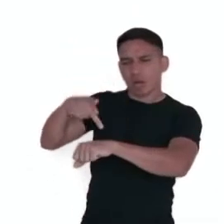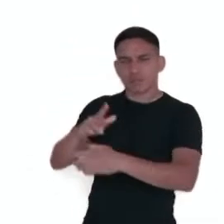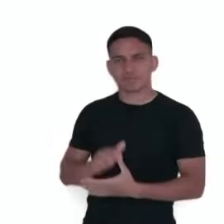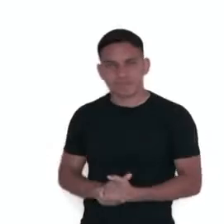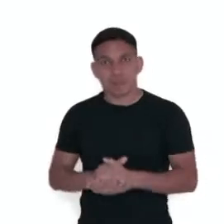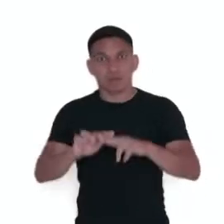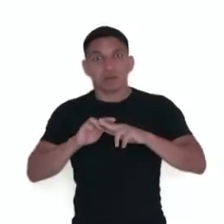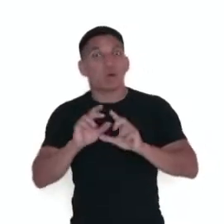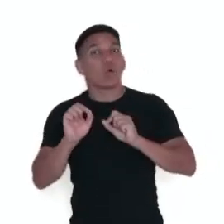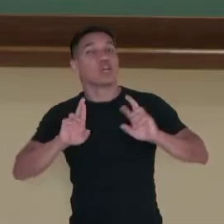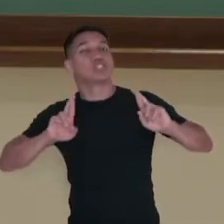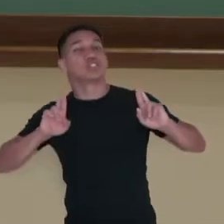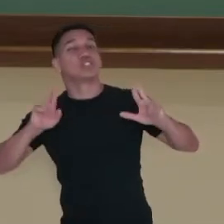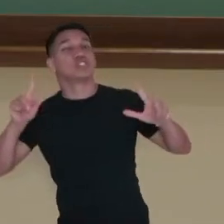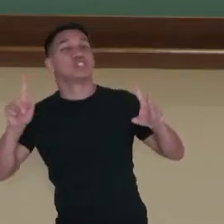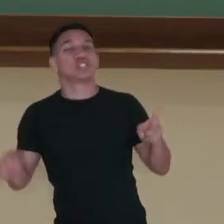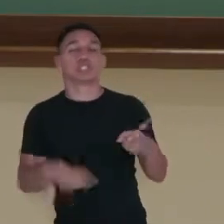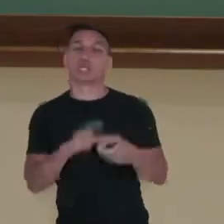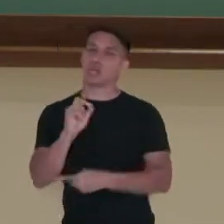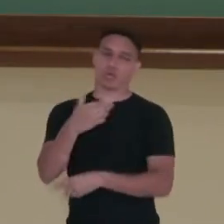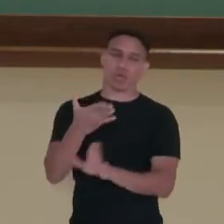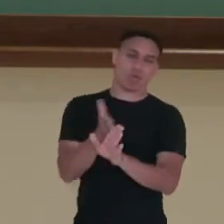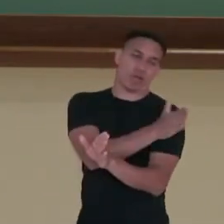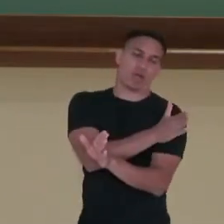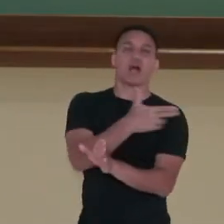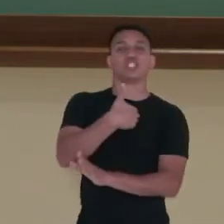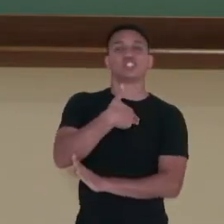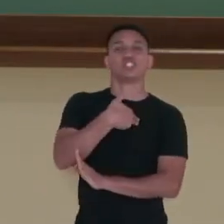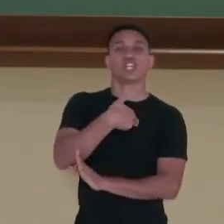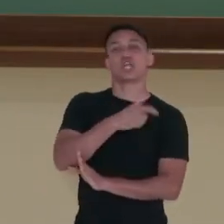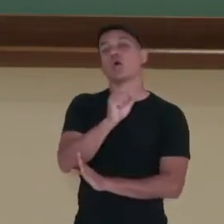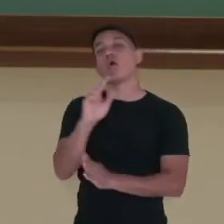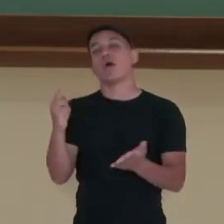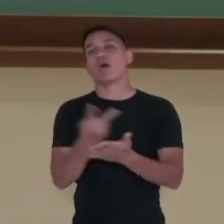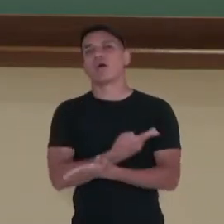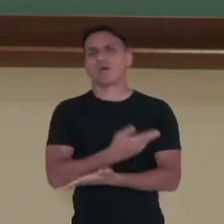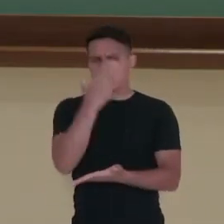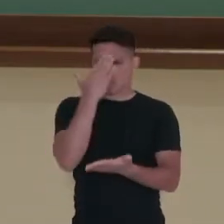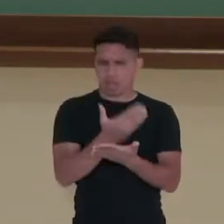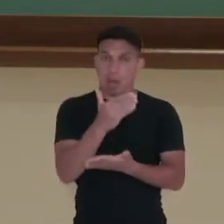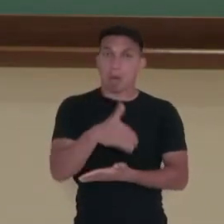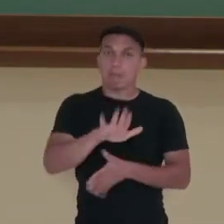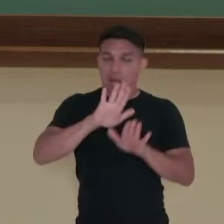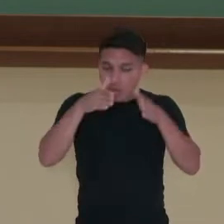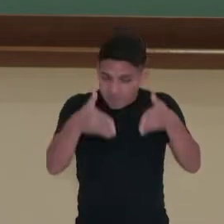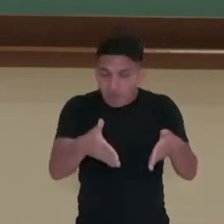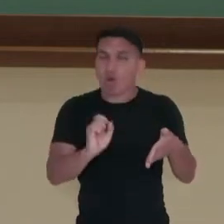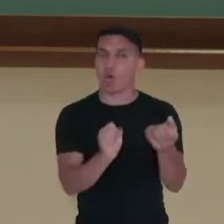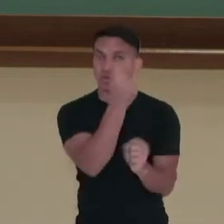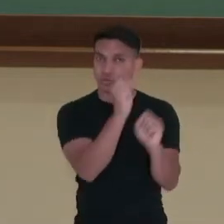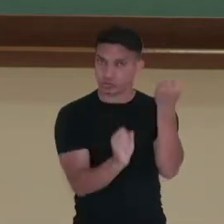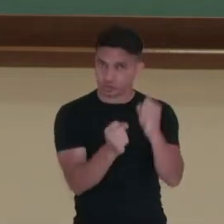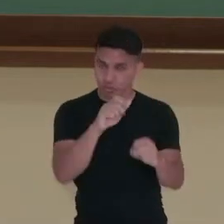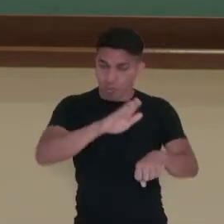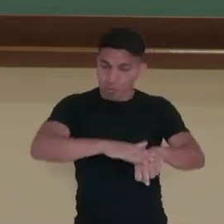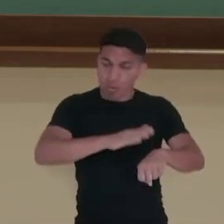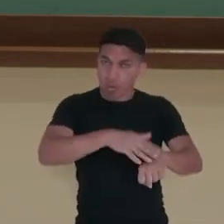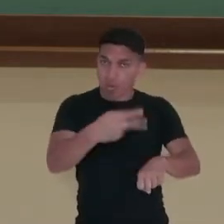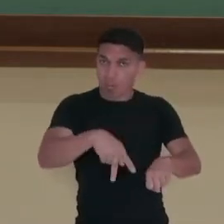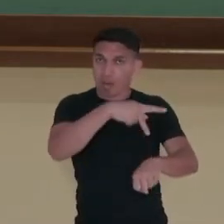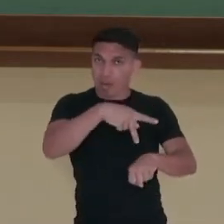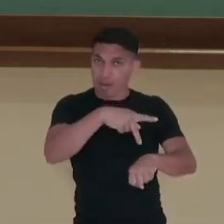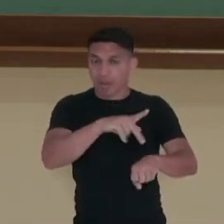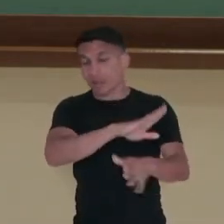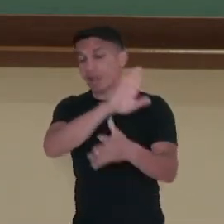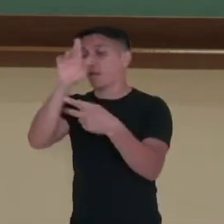industrialização. Diferentemente de Getúlio Vargas, seu antecessor, que apostava numa indústria nacional, a ideia do JK era de